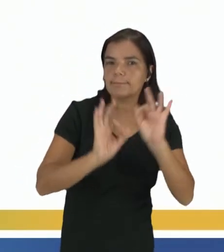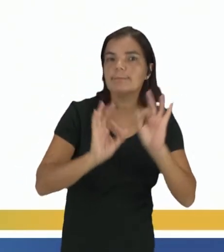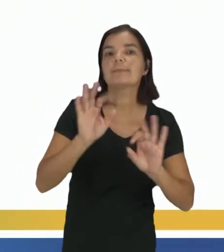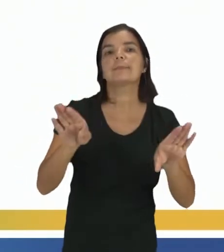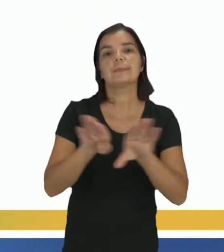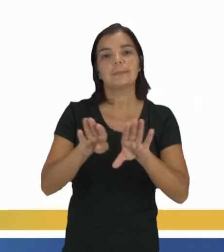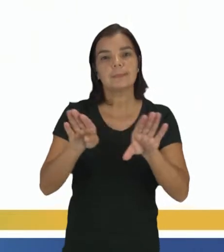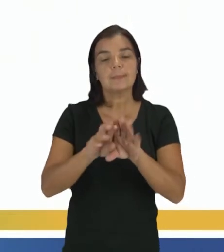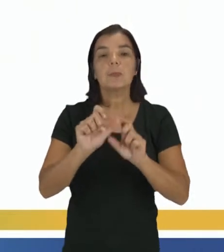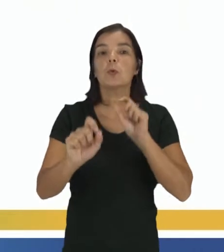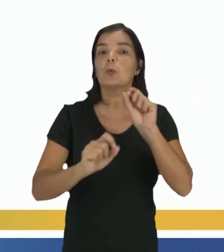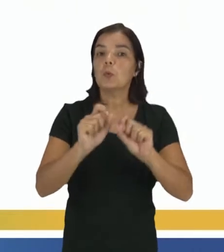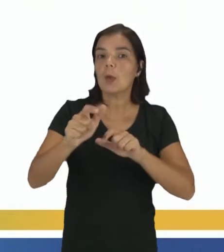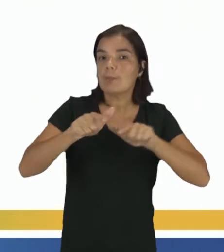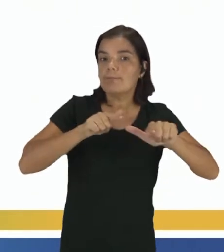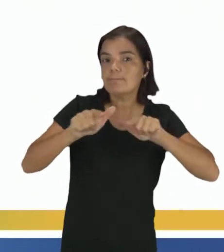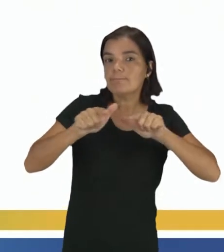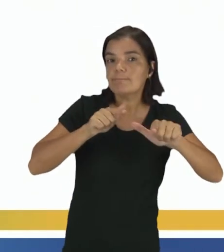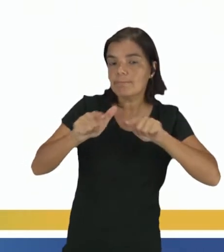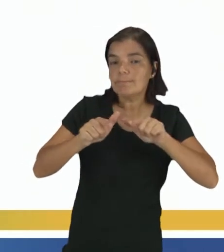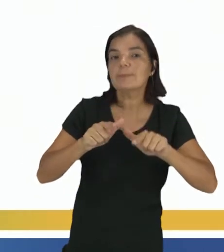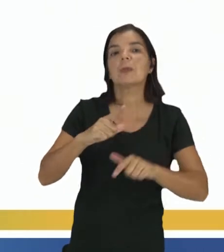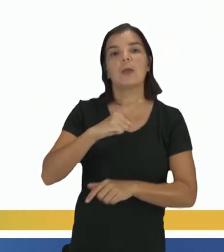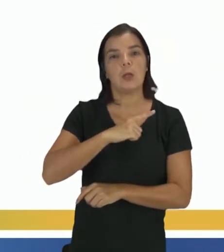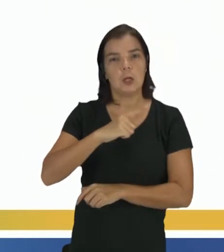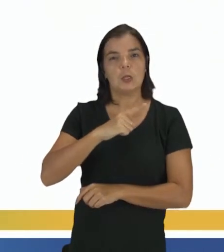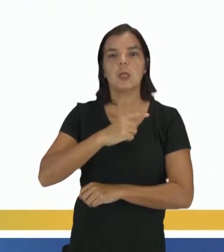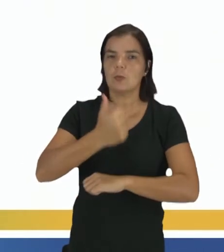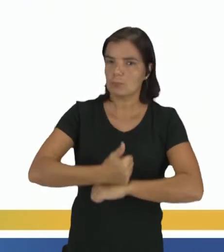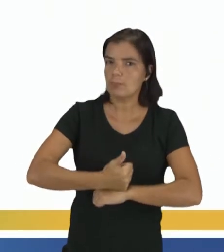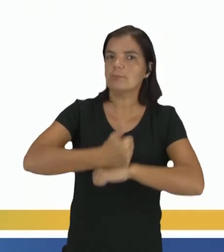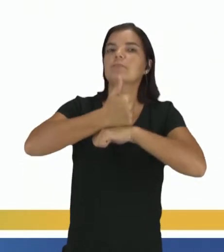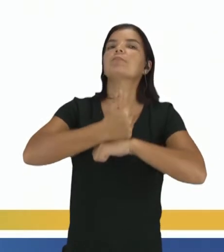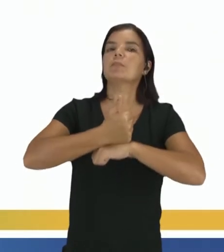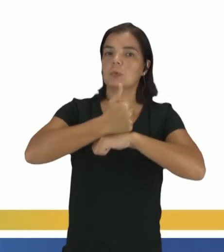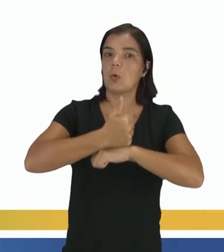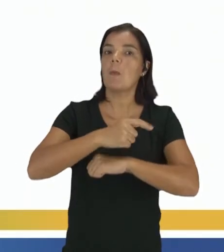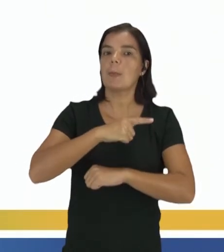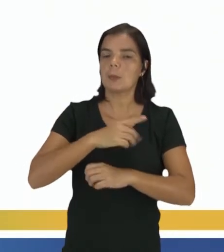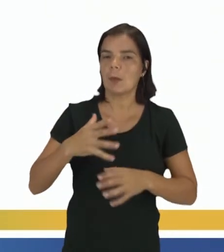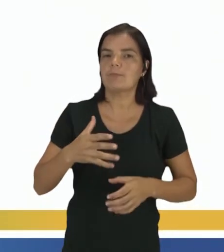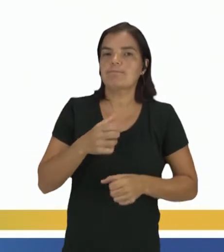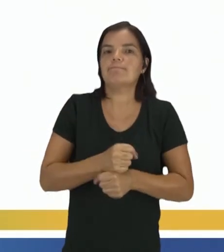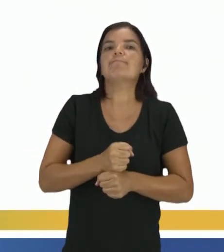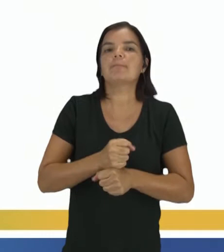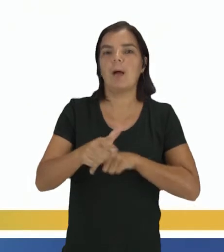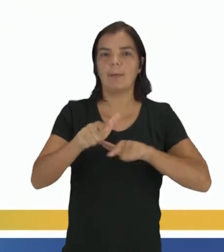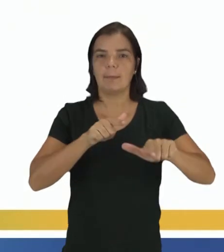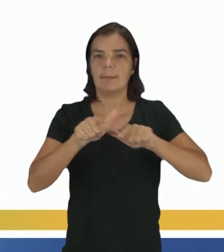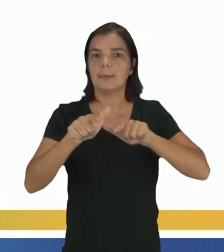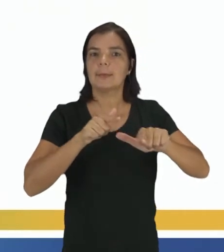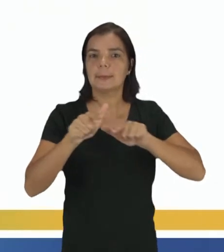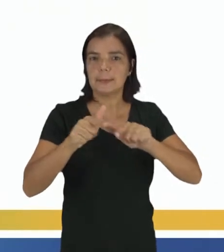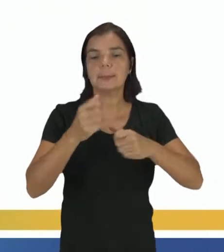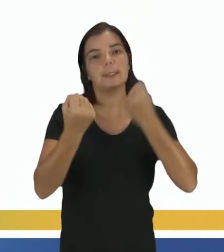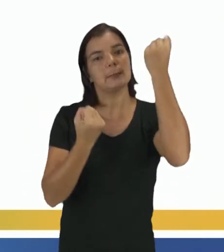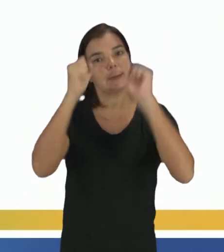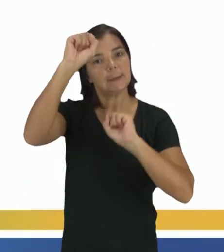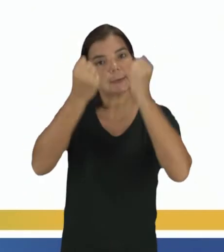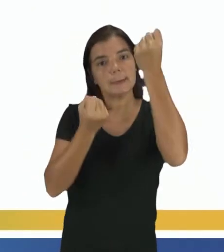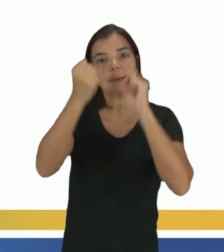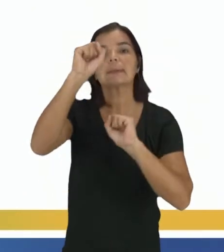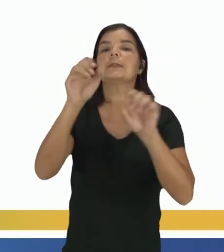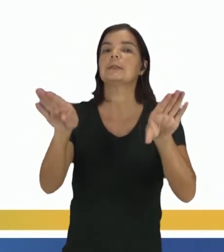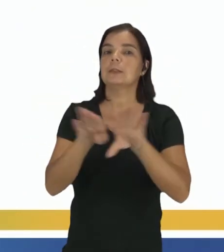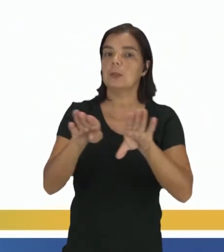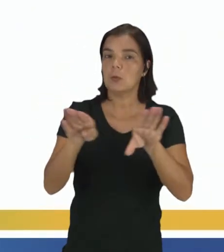e isso vai requerer que o trabalhador ele esteja mais qualificado para ele estar apto a trabalhar nessas indústrias, a operar